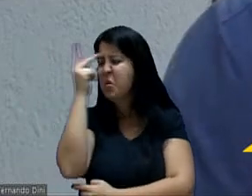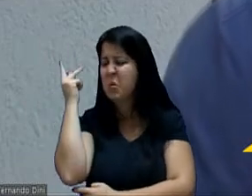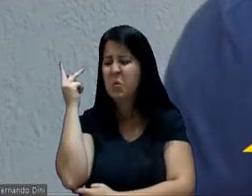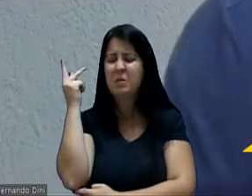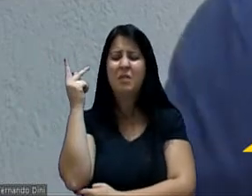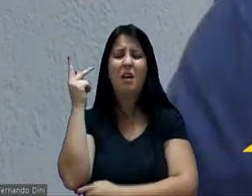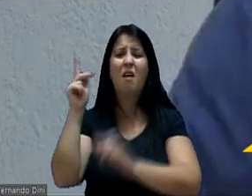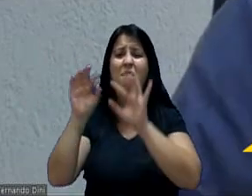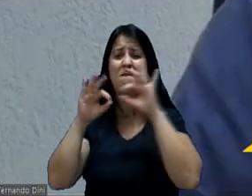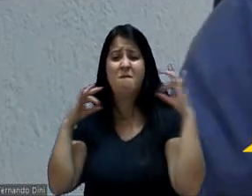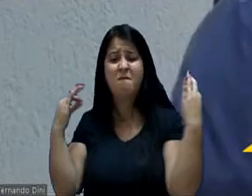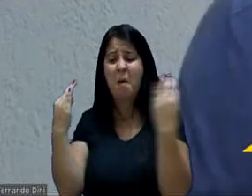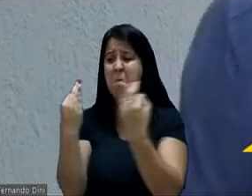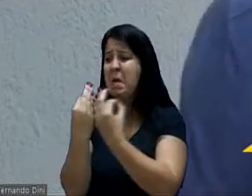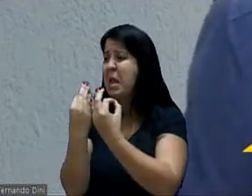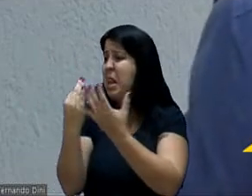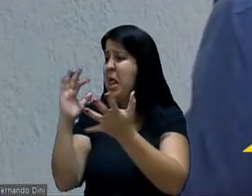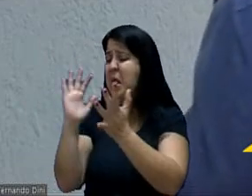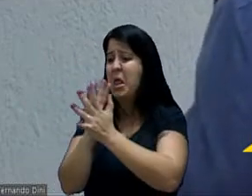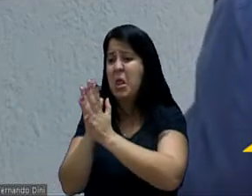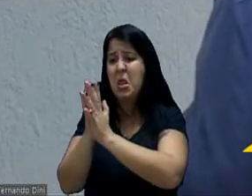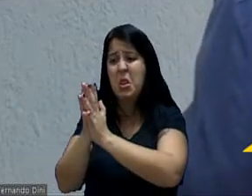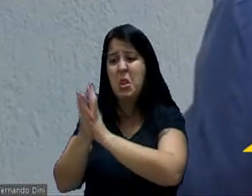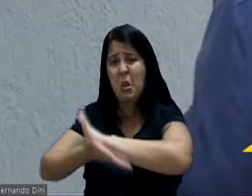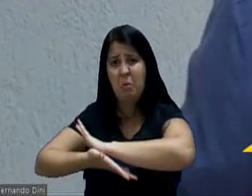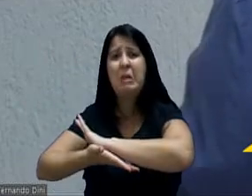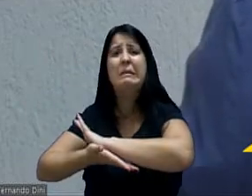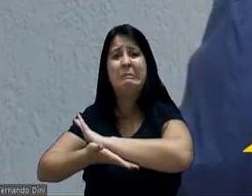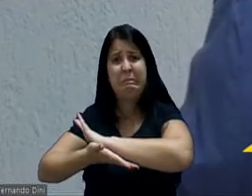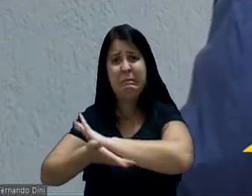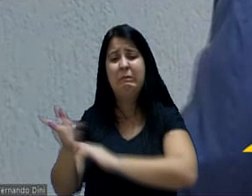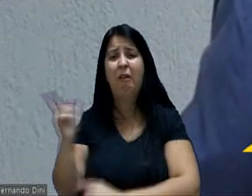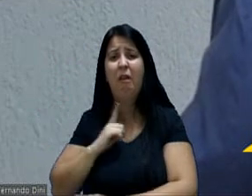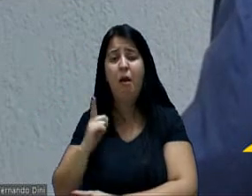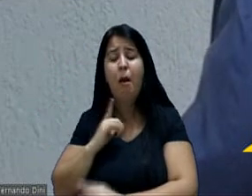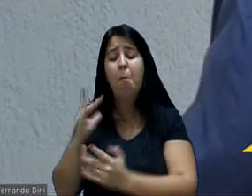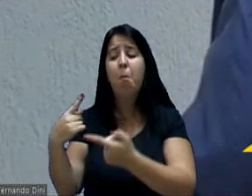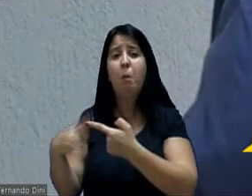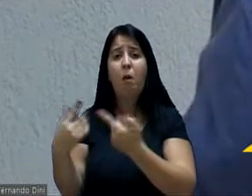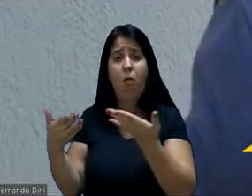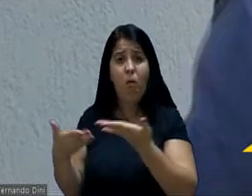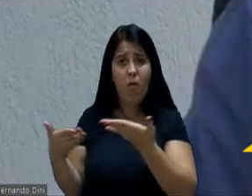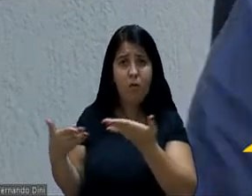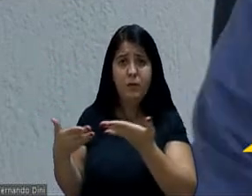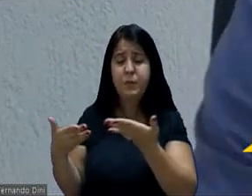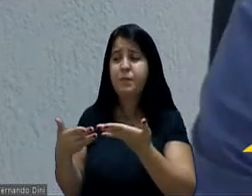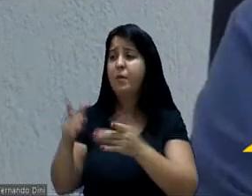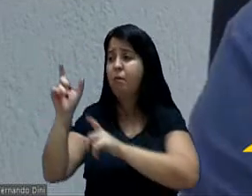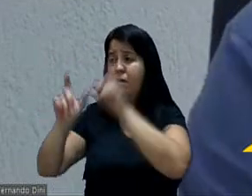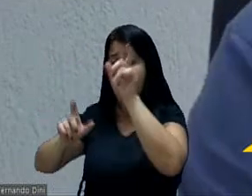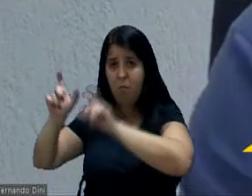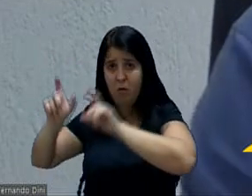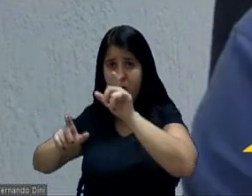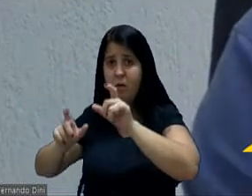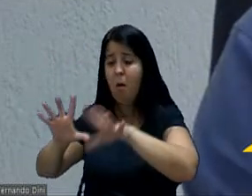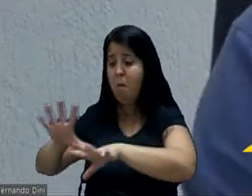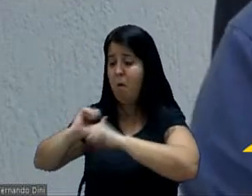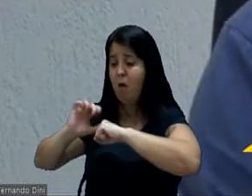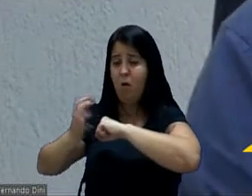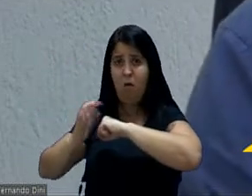altamente, famílias totalmente destruídas, porque hoje essas pessoas que têm a